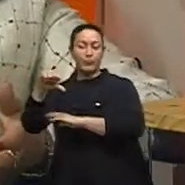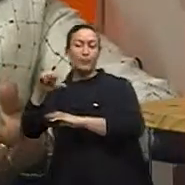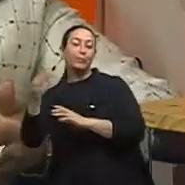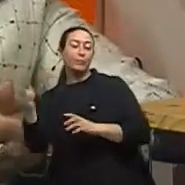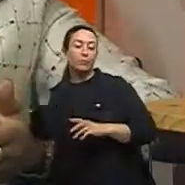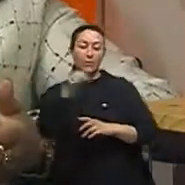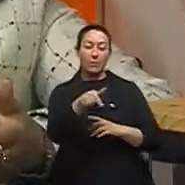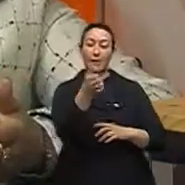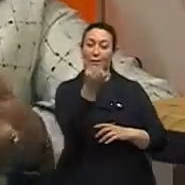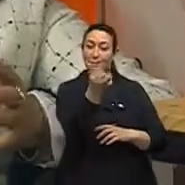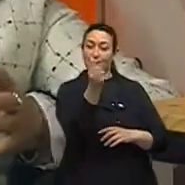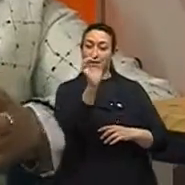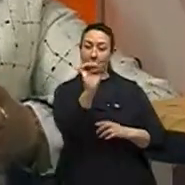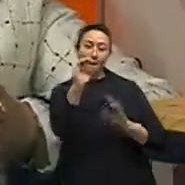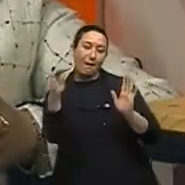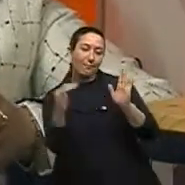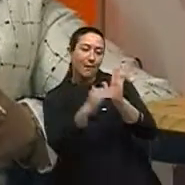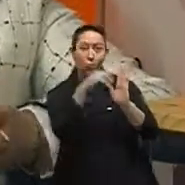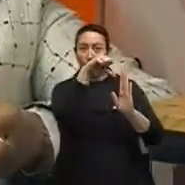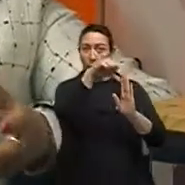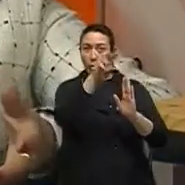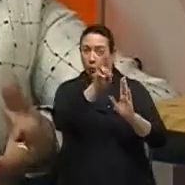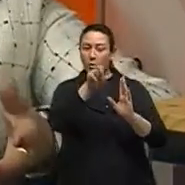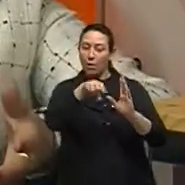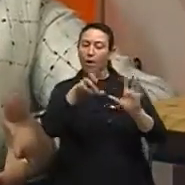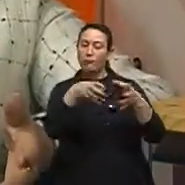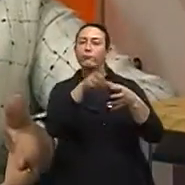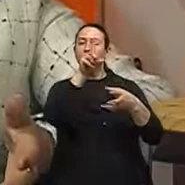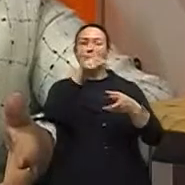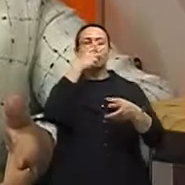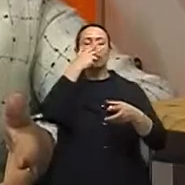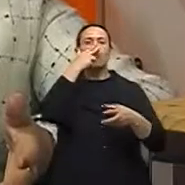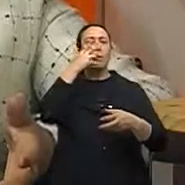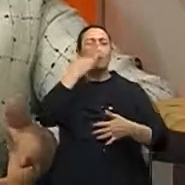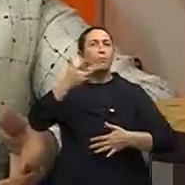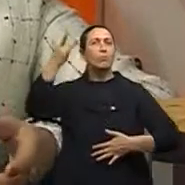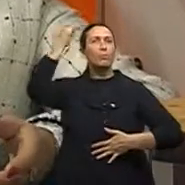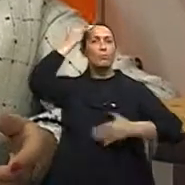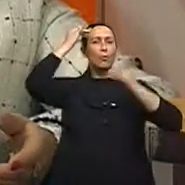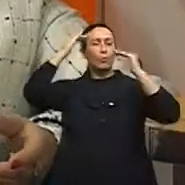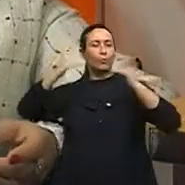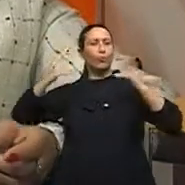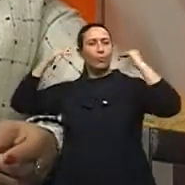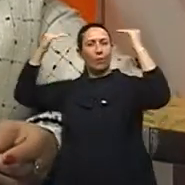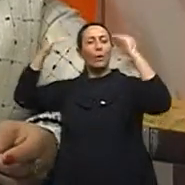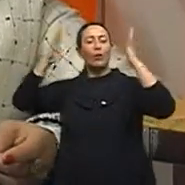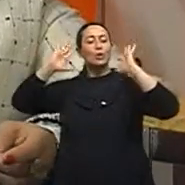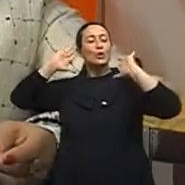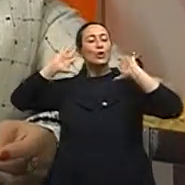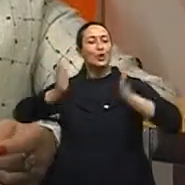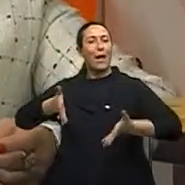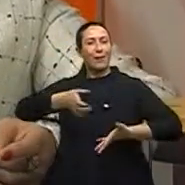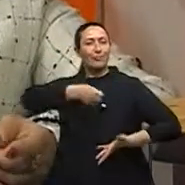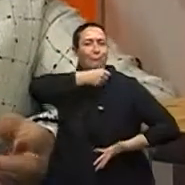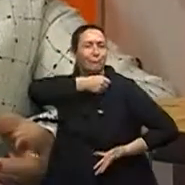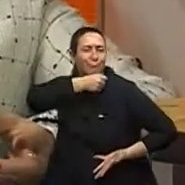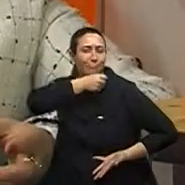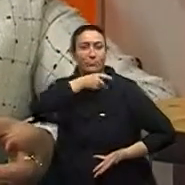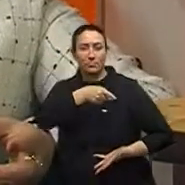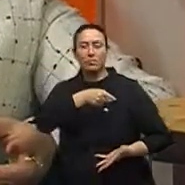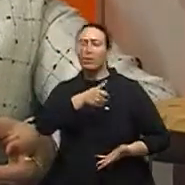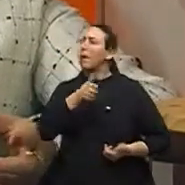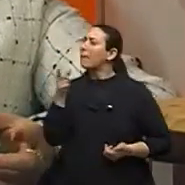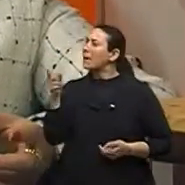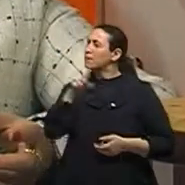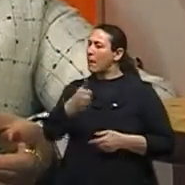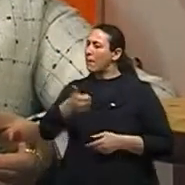60 anos aos 92 que nós consideramos o adulto maduro pleno e esse essa primeira fase ele não se prepara Não essa